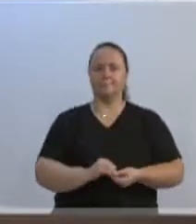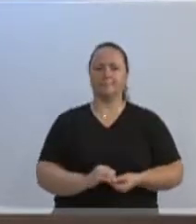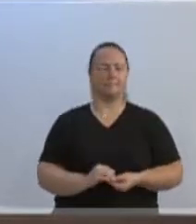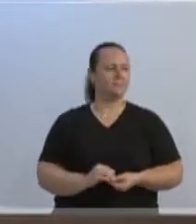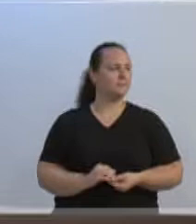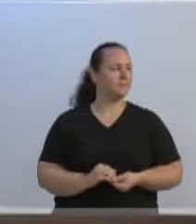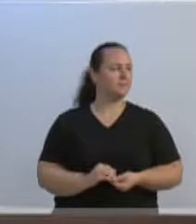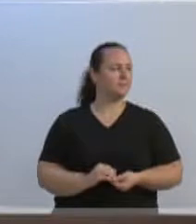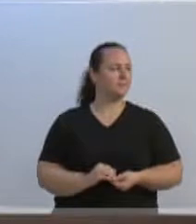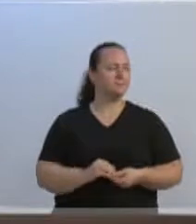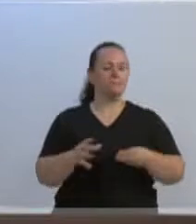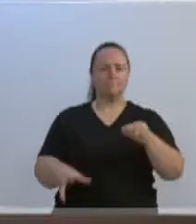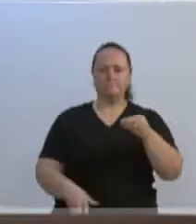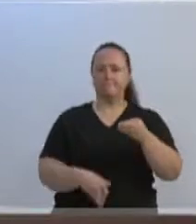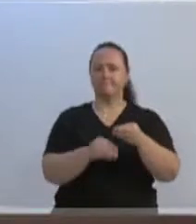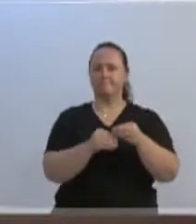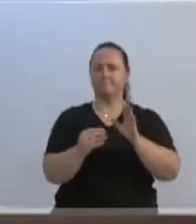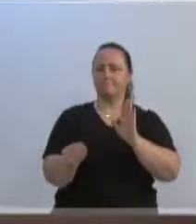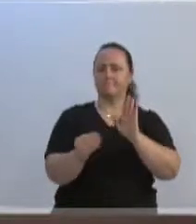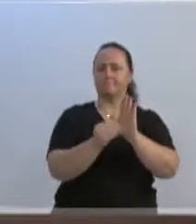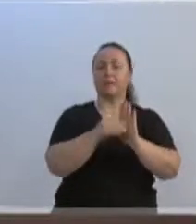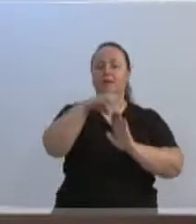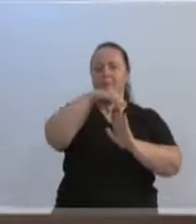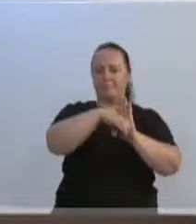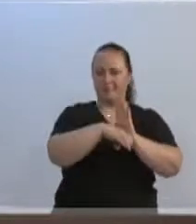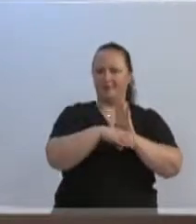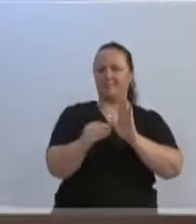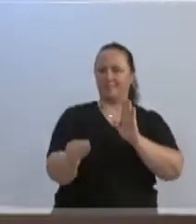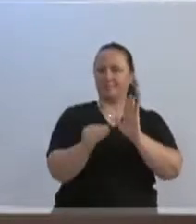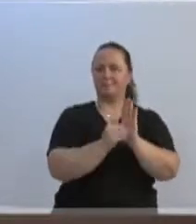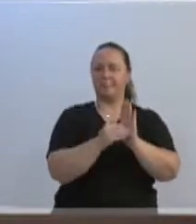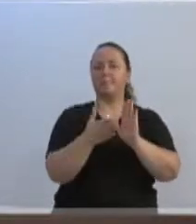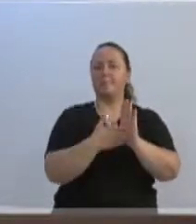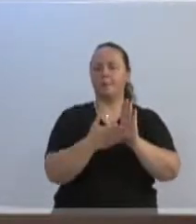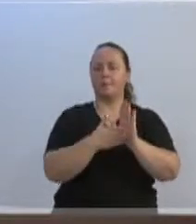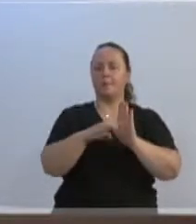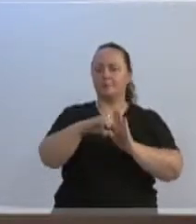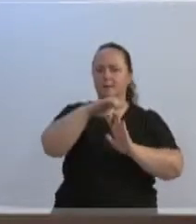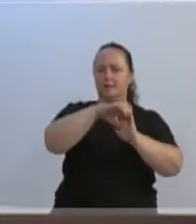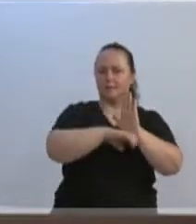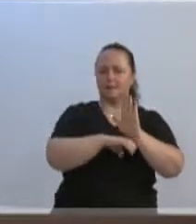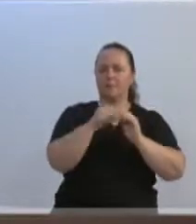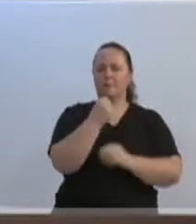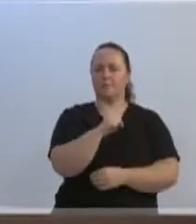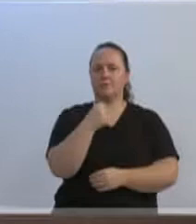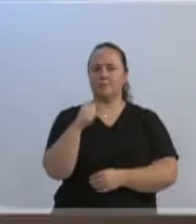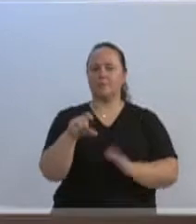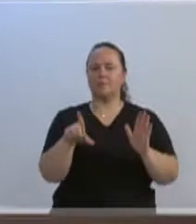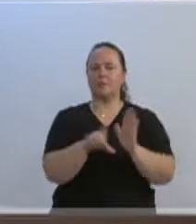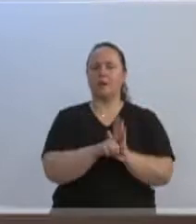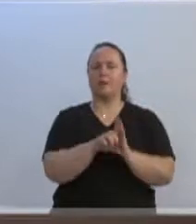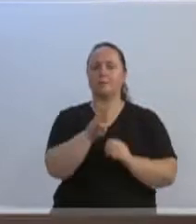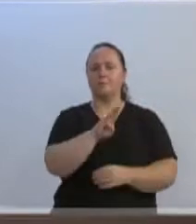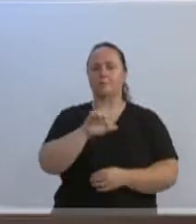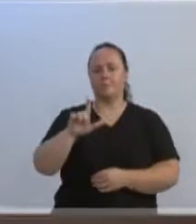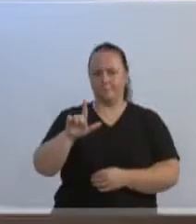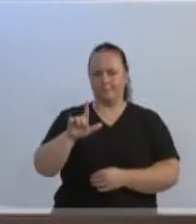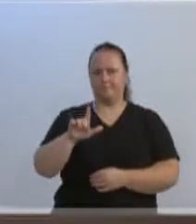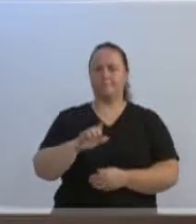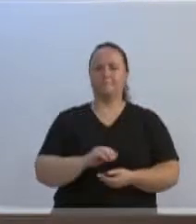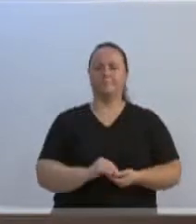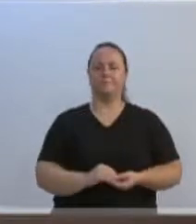emenda aditiva número 1 a proposta de emenda 88 a lei orgânica do município de blumenau